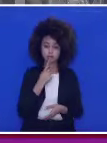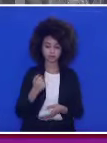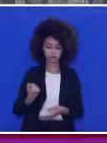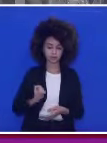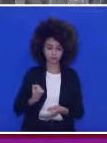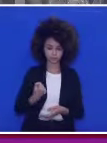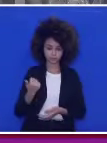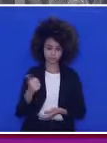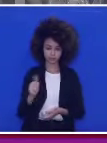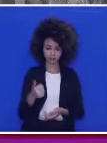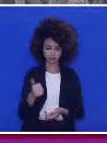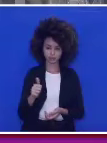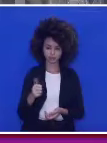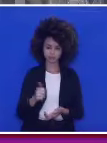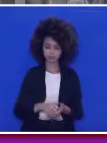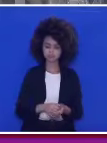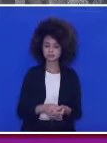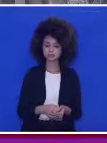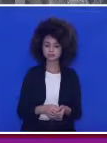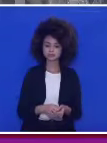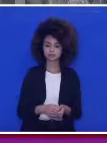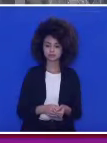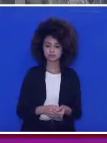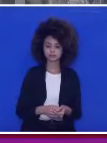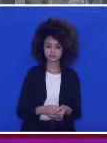Vermelha, 11.